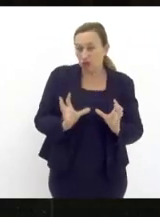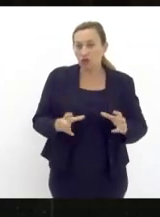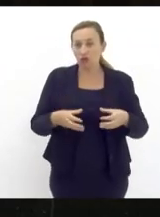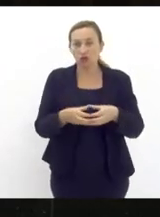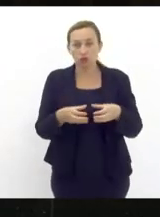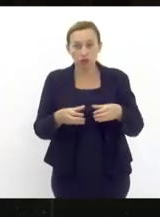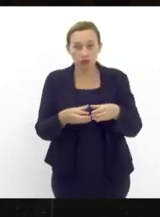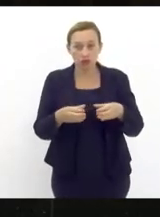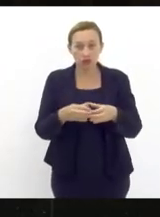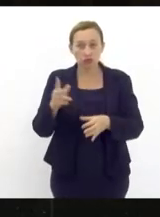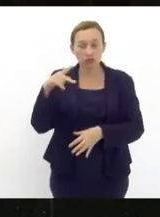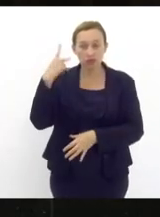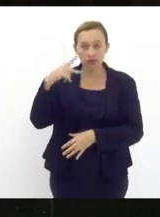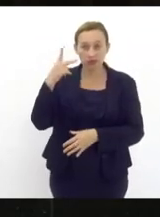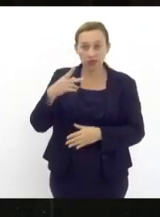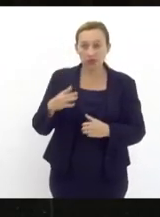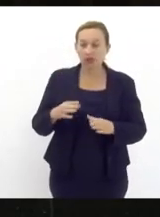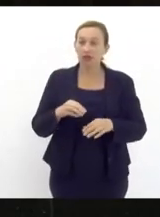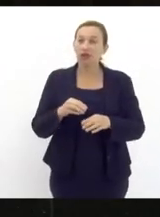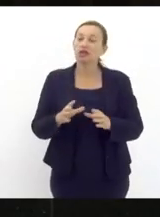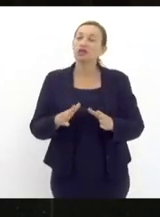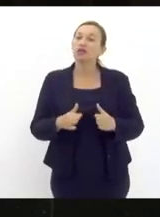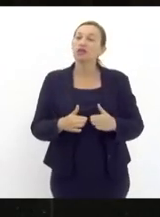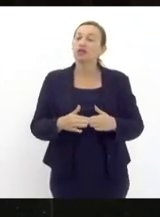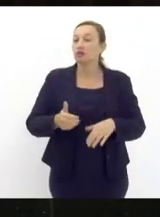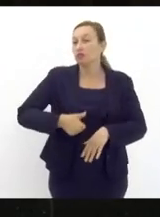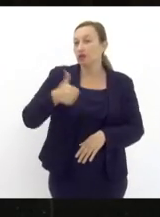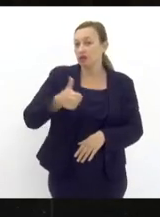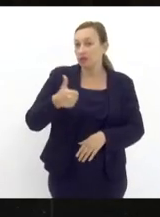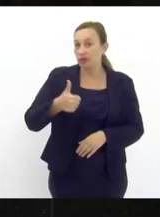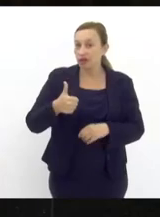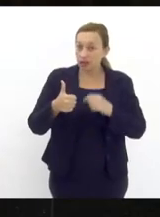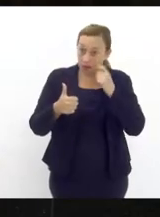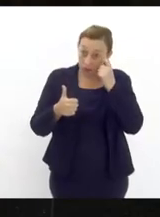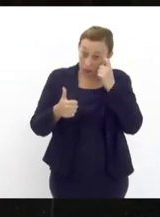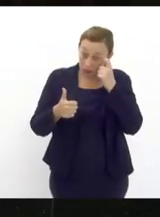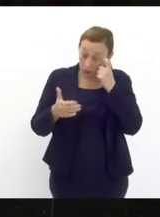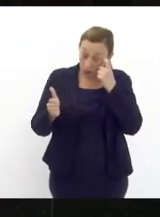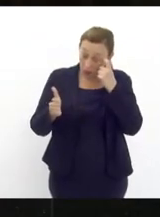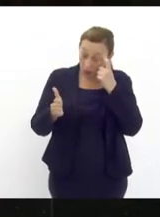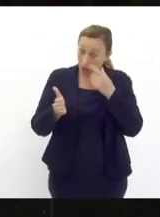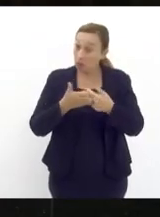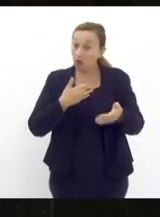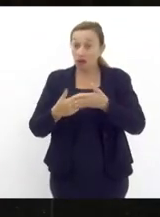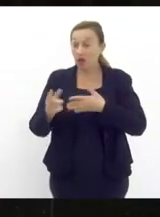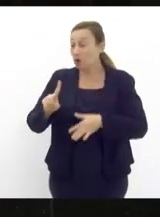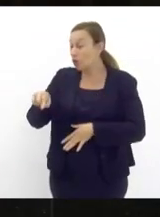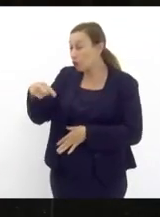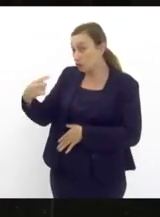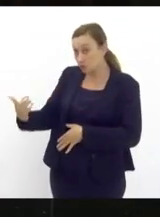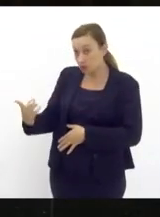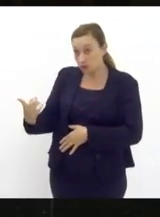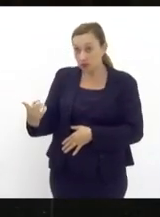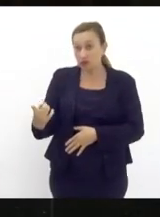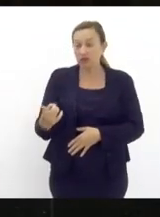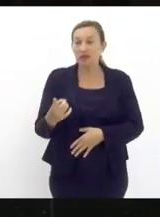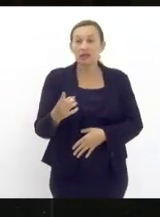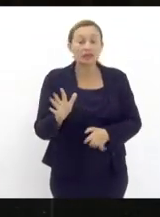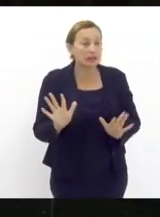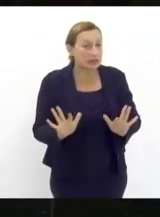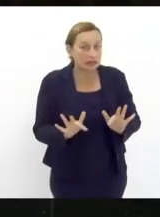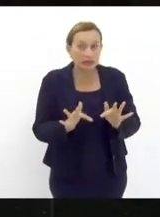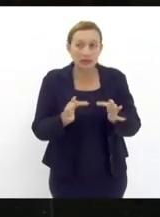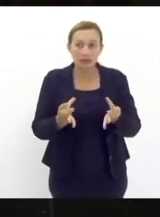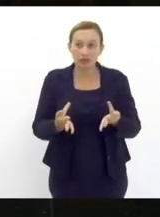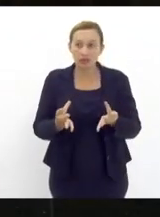parlamentares inquérito sejam as primeiras sejam quaisquer outras protocoladas simplesmente só